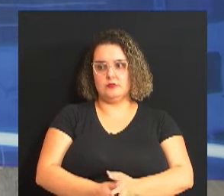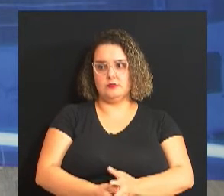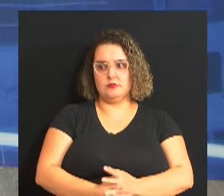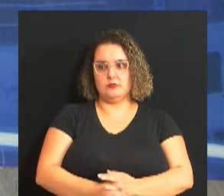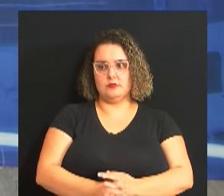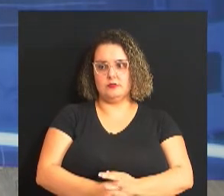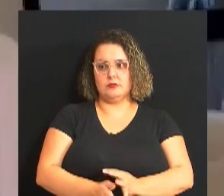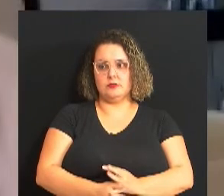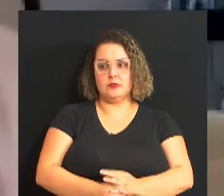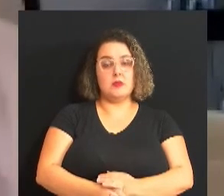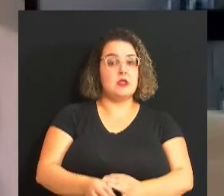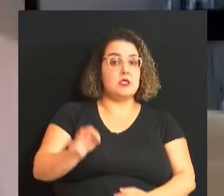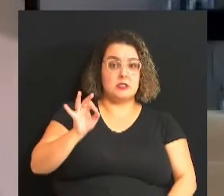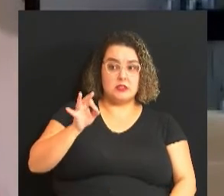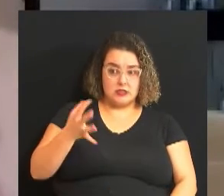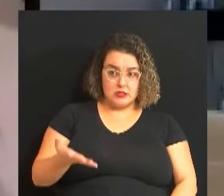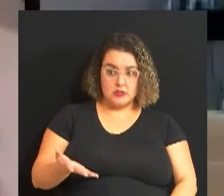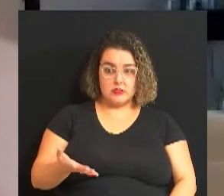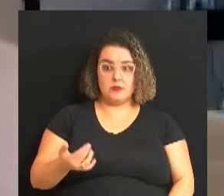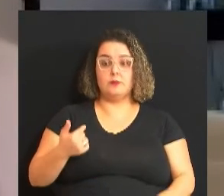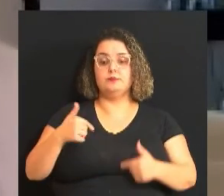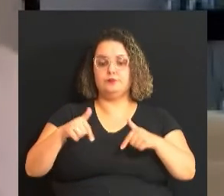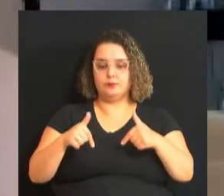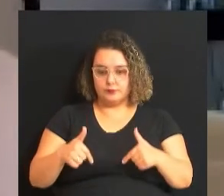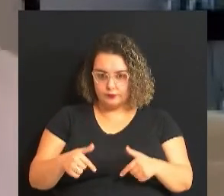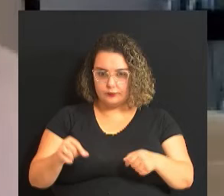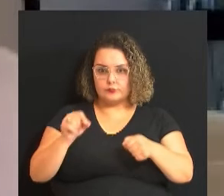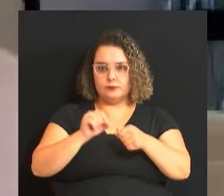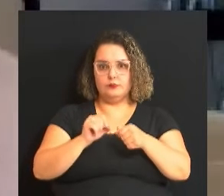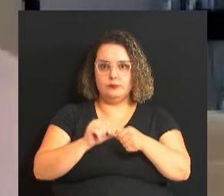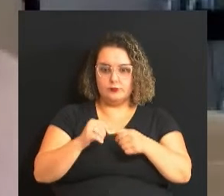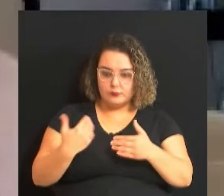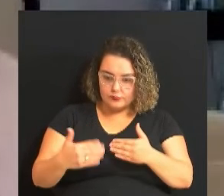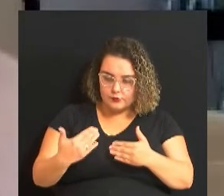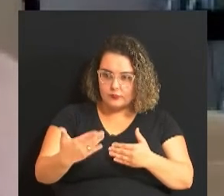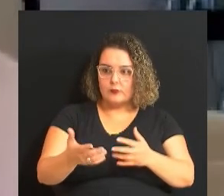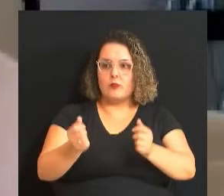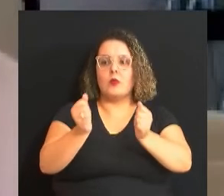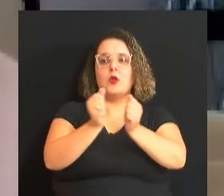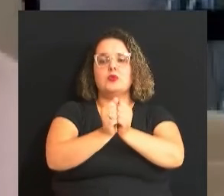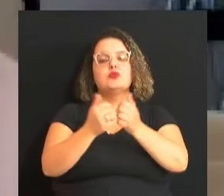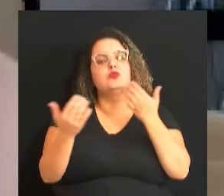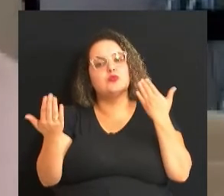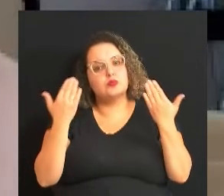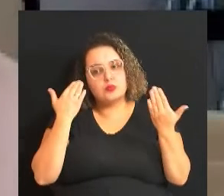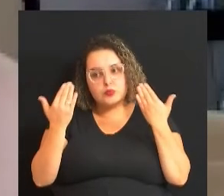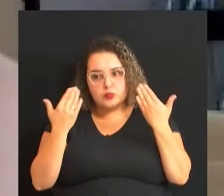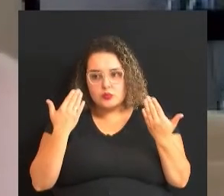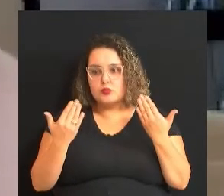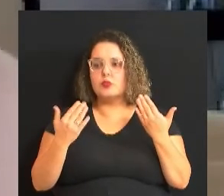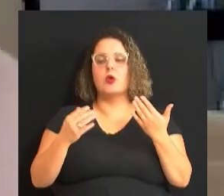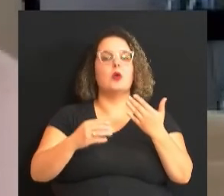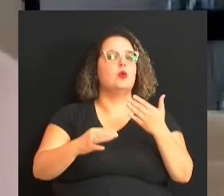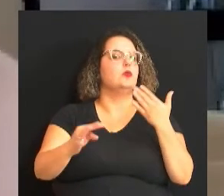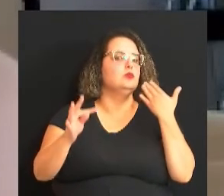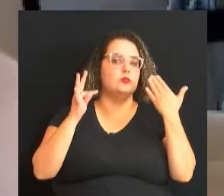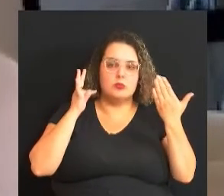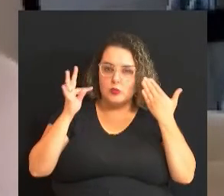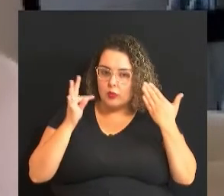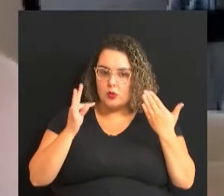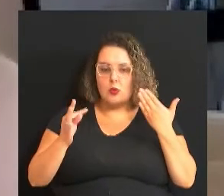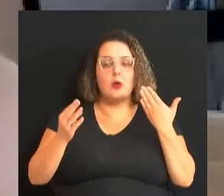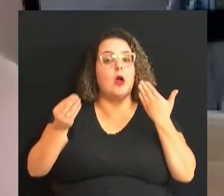Sem sombra de dúvida. Esse é um trabalho que a gente faz normalmente junto com uma psicóloga, junto com um terapeuta, junto com um